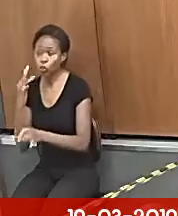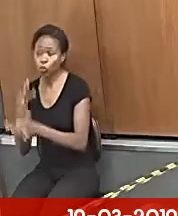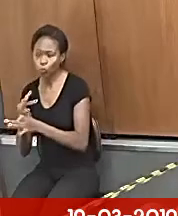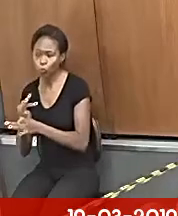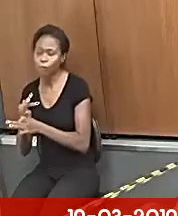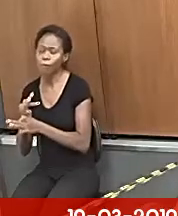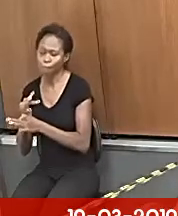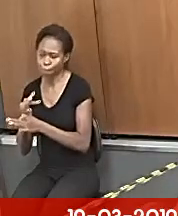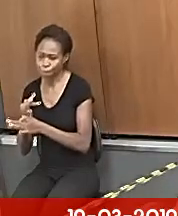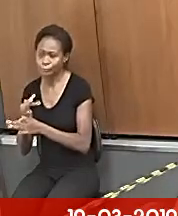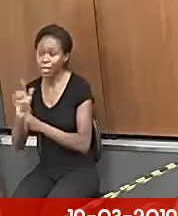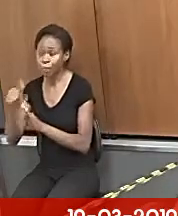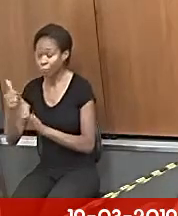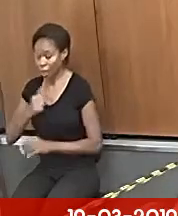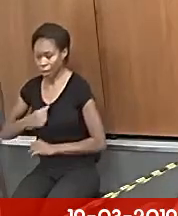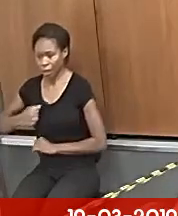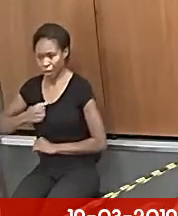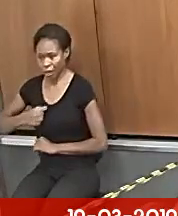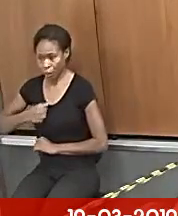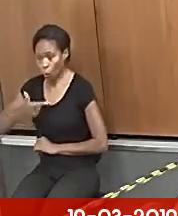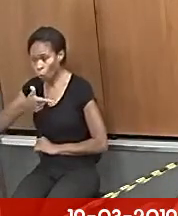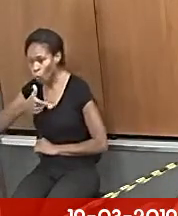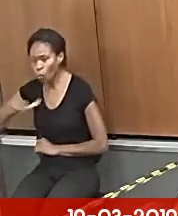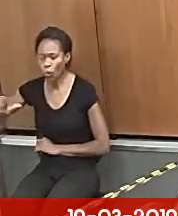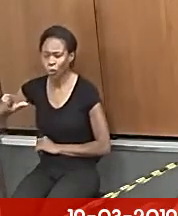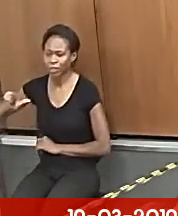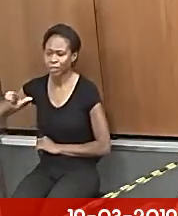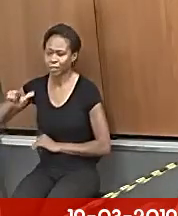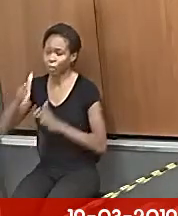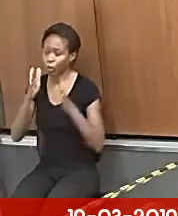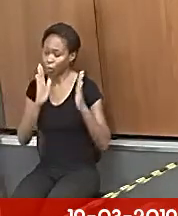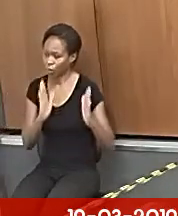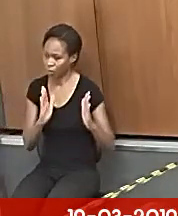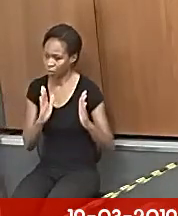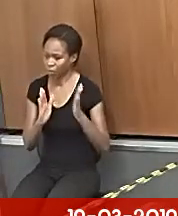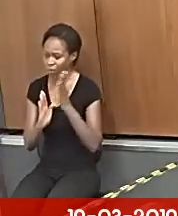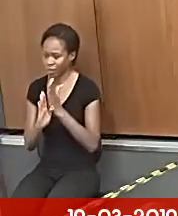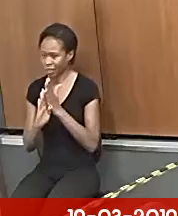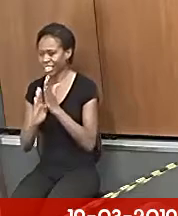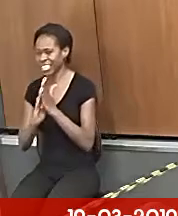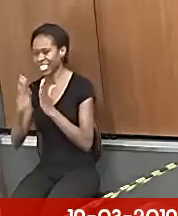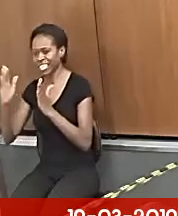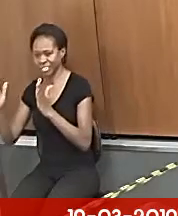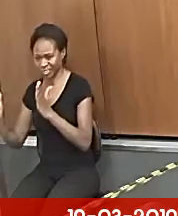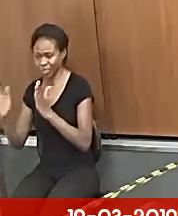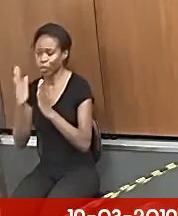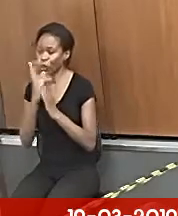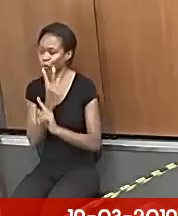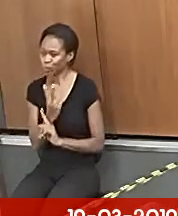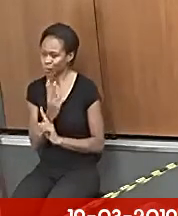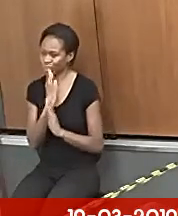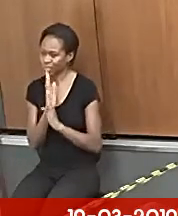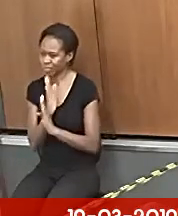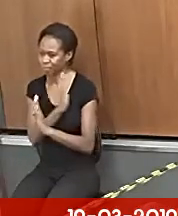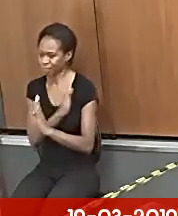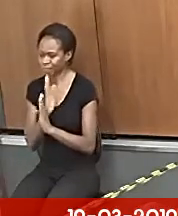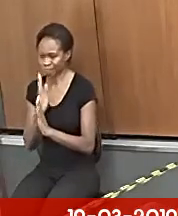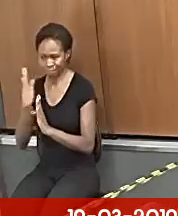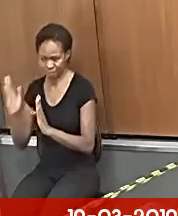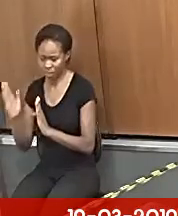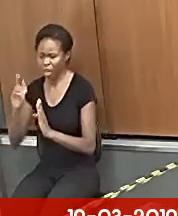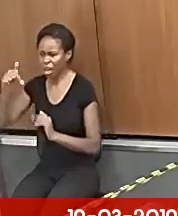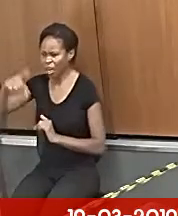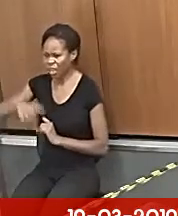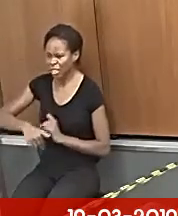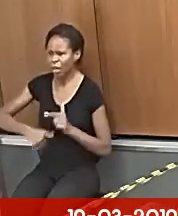uma outra dessa para finalizar o ano então duas etapas a gente não fica aqui na exaustão discutir discutir o que